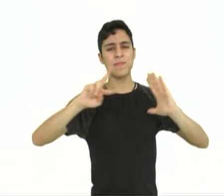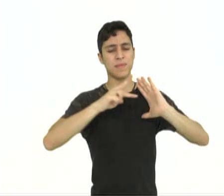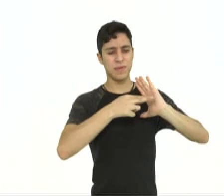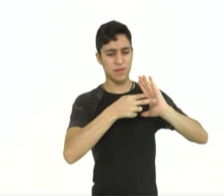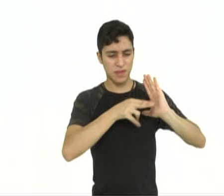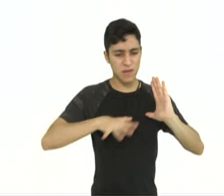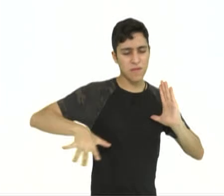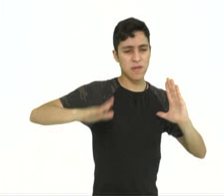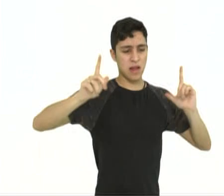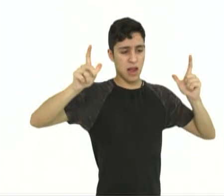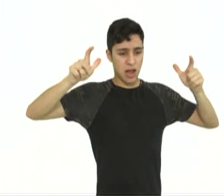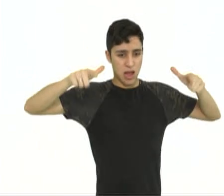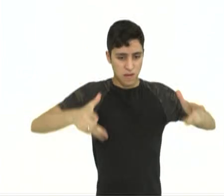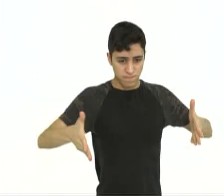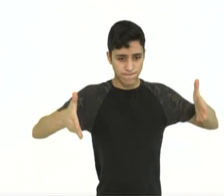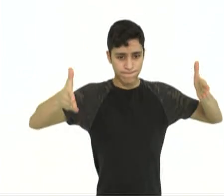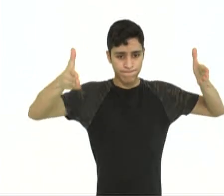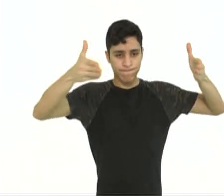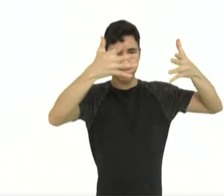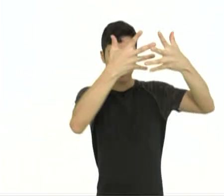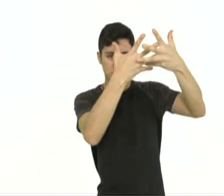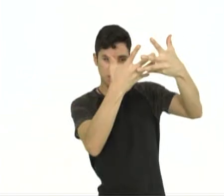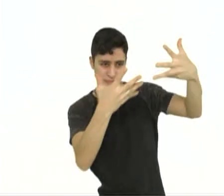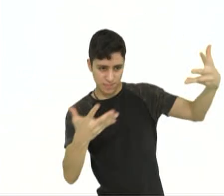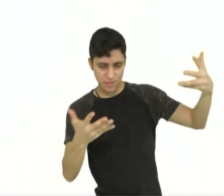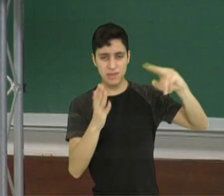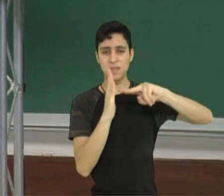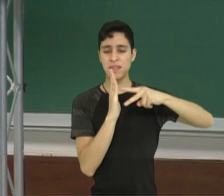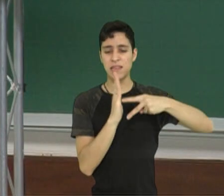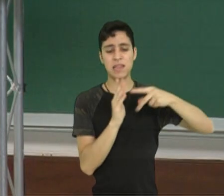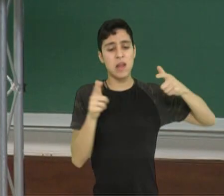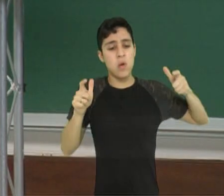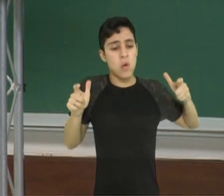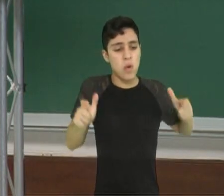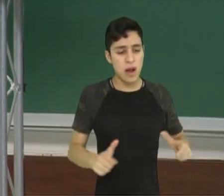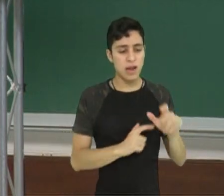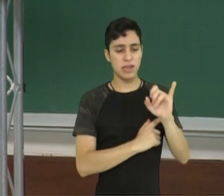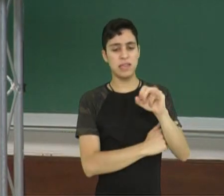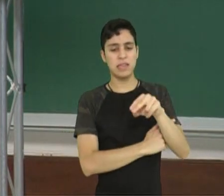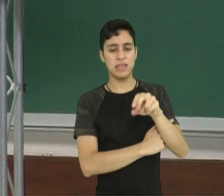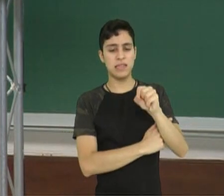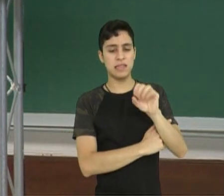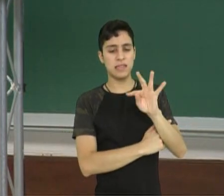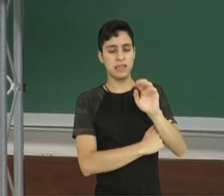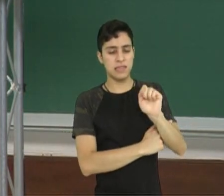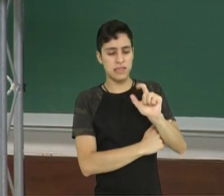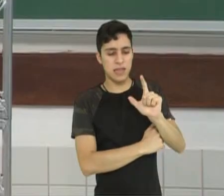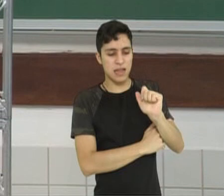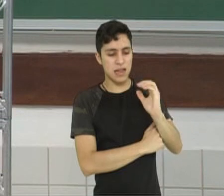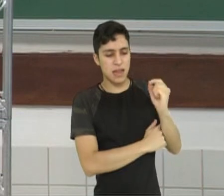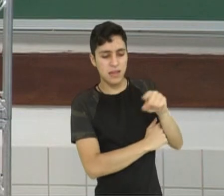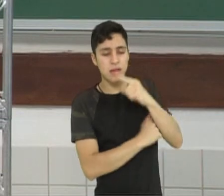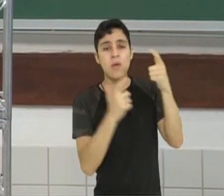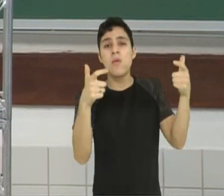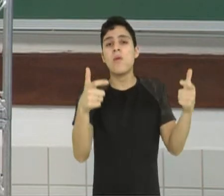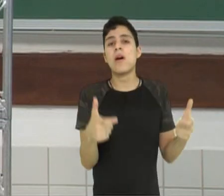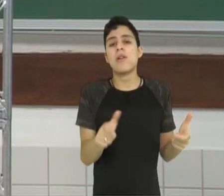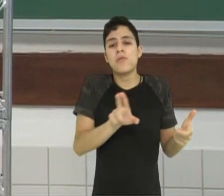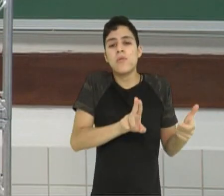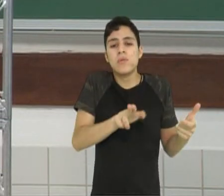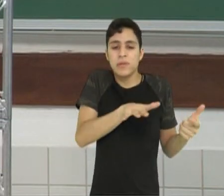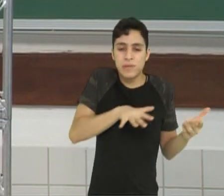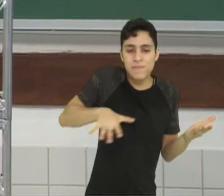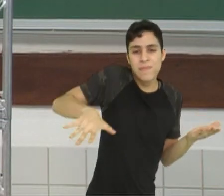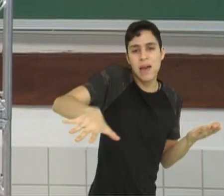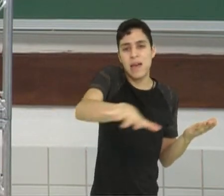fios encruzilhando, né? Trazendo essa instalação, essa obra que utiliza do espaço, né? Ela vai